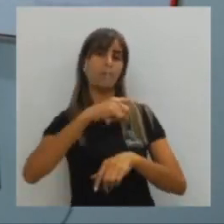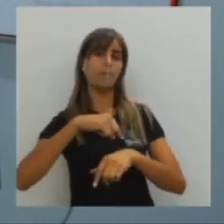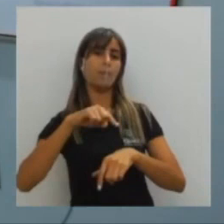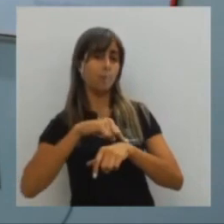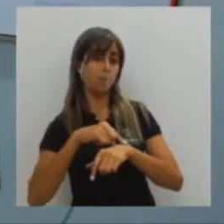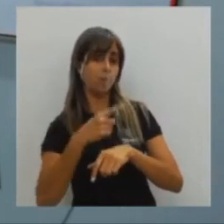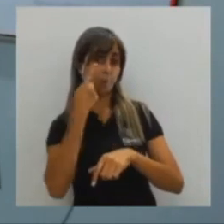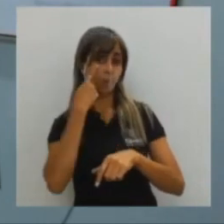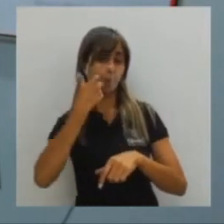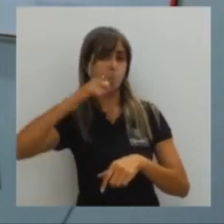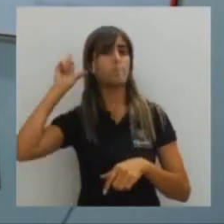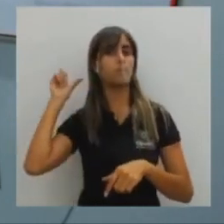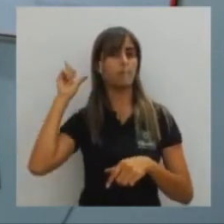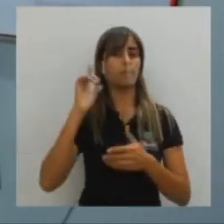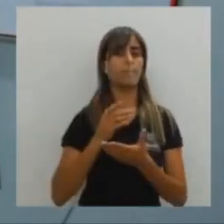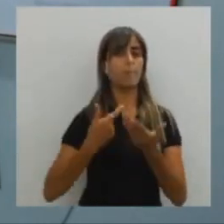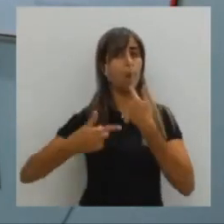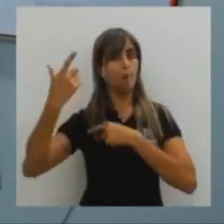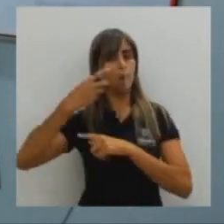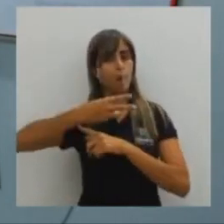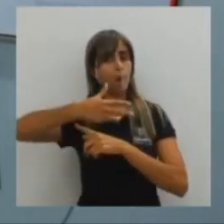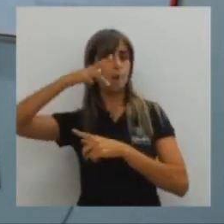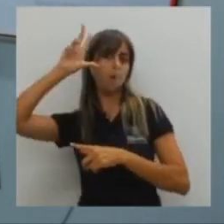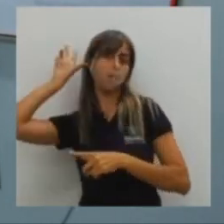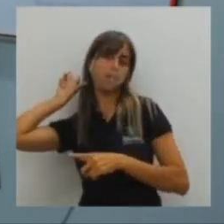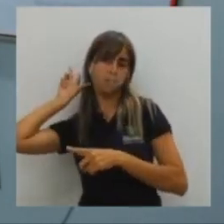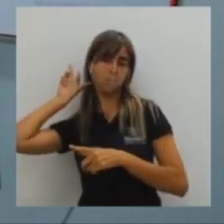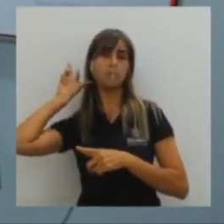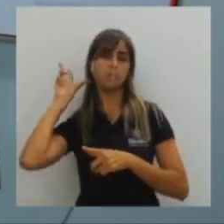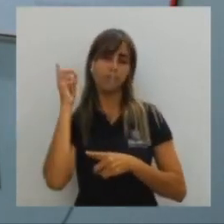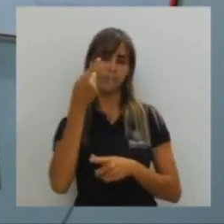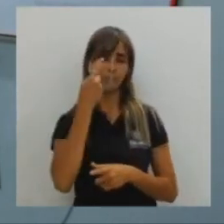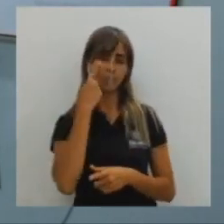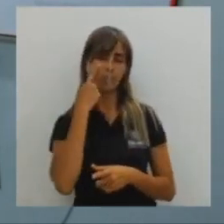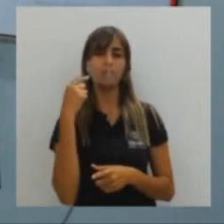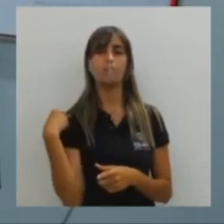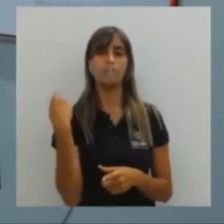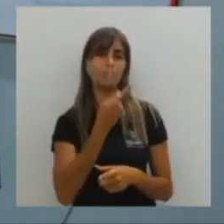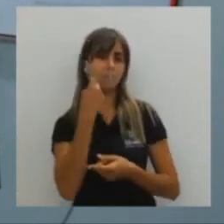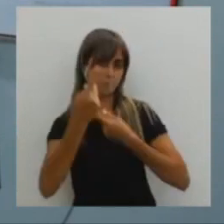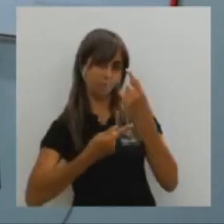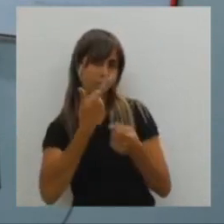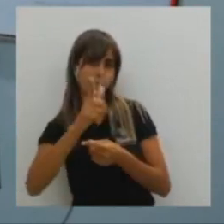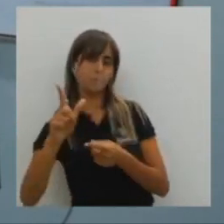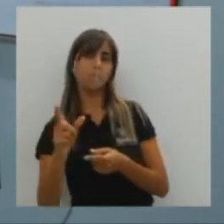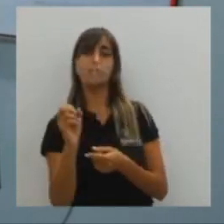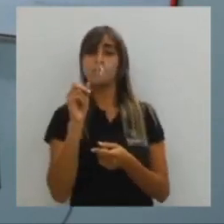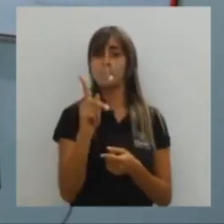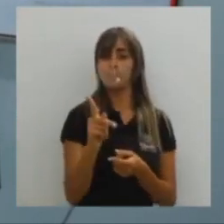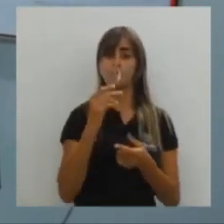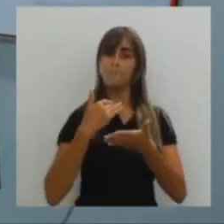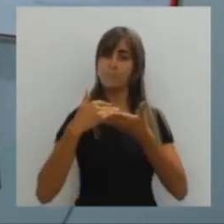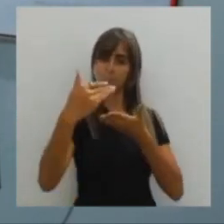ontem, né? Yesterday, ontem, anteontem seria the day before yesterday, e a gente viu alguns outros, tá certo? E aí,